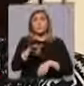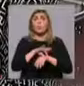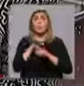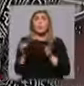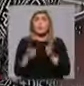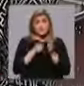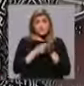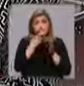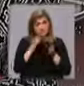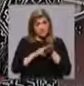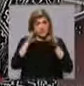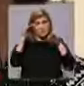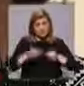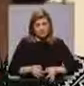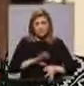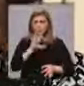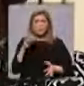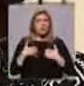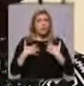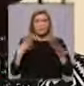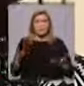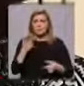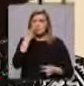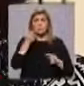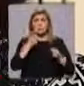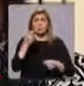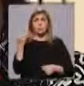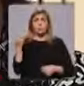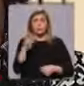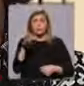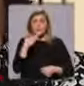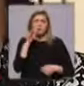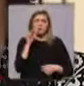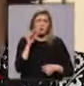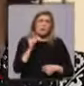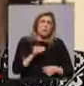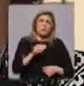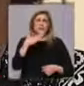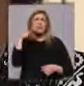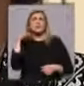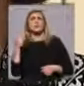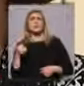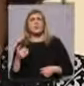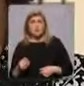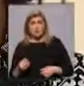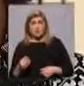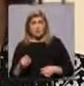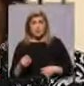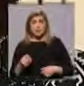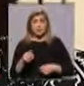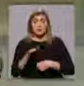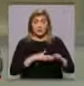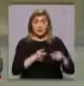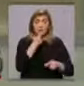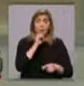necessitam na realidade e doentes que estão em desespero pessoas novas pessoas na casa dos 40 50 anos que o fazem